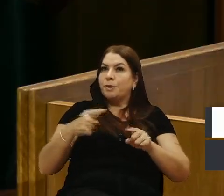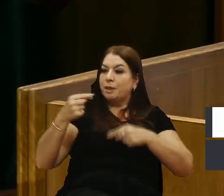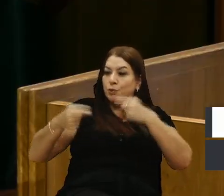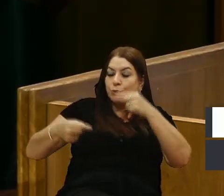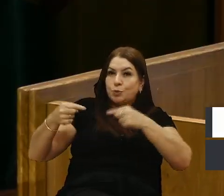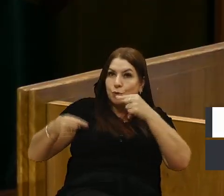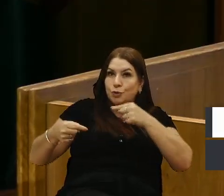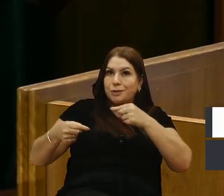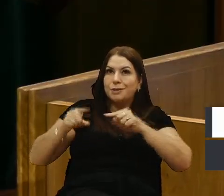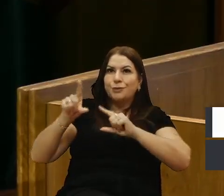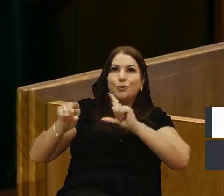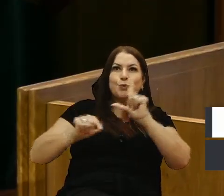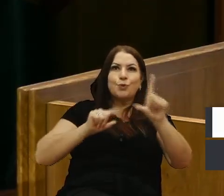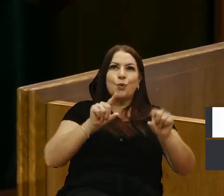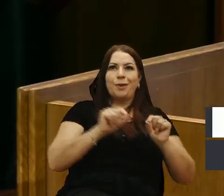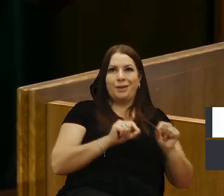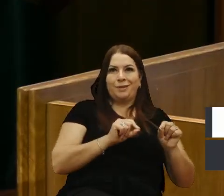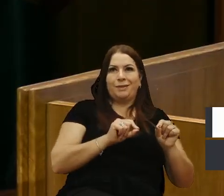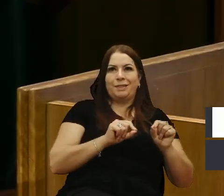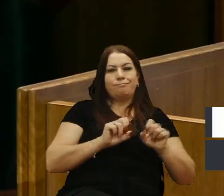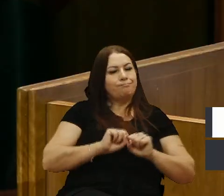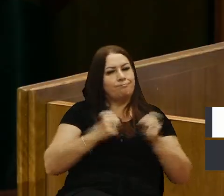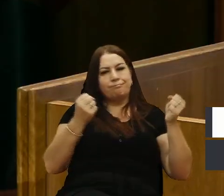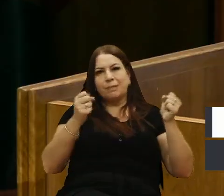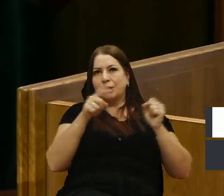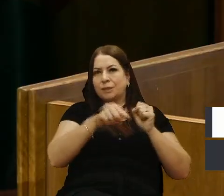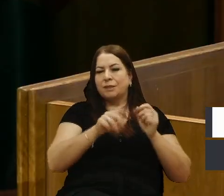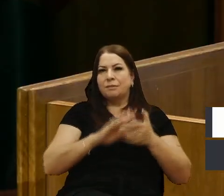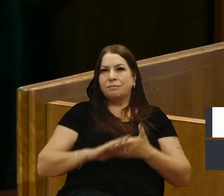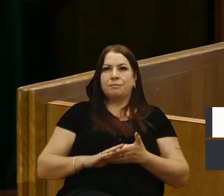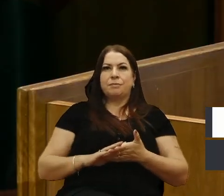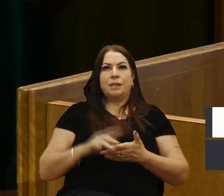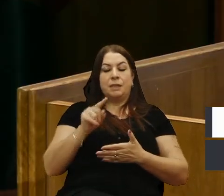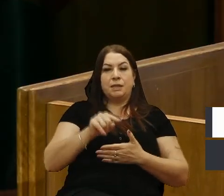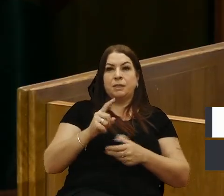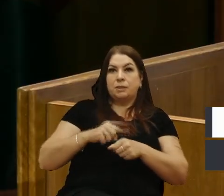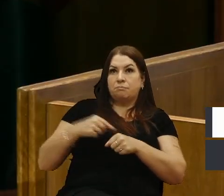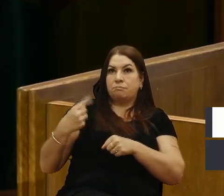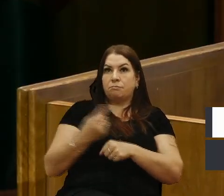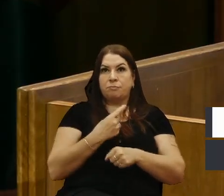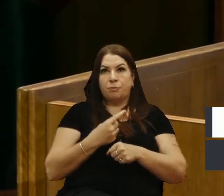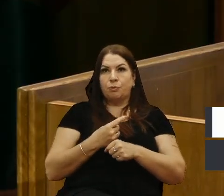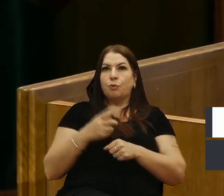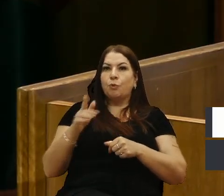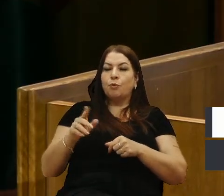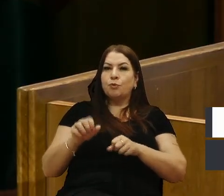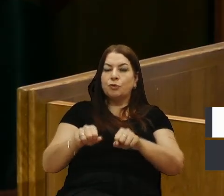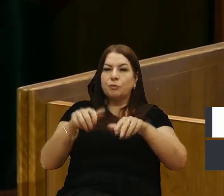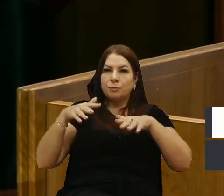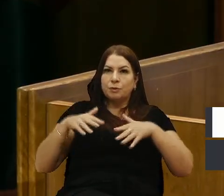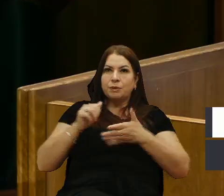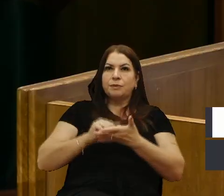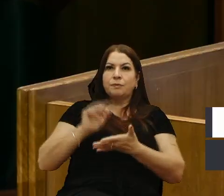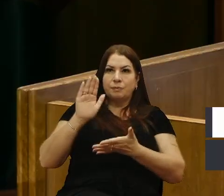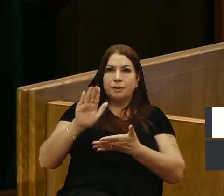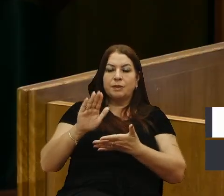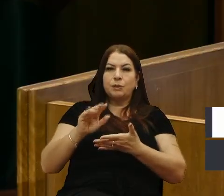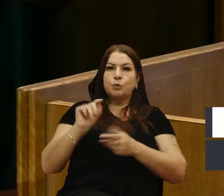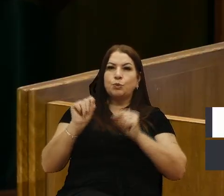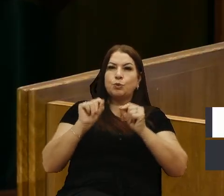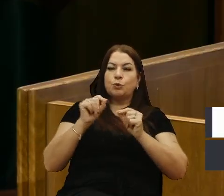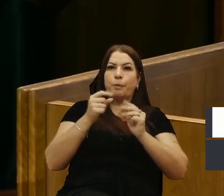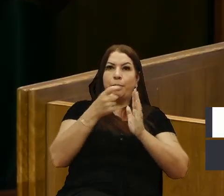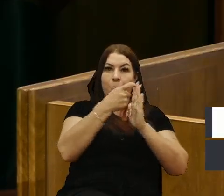discutir alternativas que rompam essa lógica. E é nesse ponto que eu trago hoje ao plenário o debate sobre a